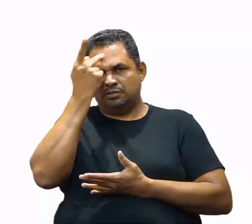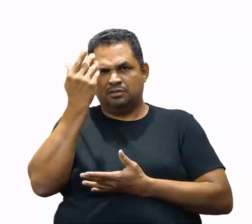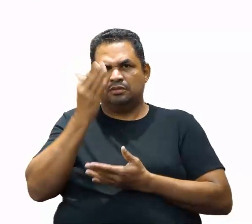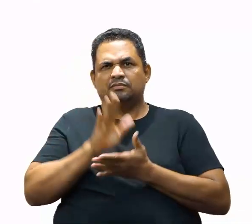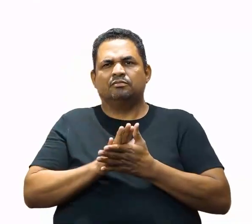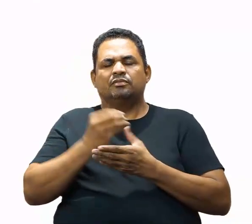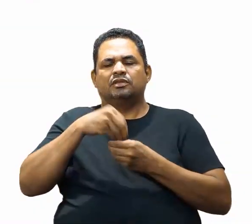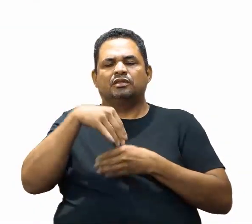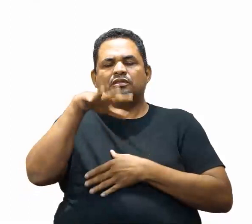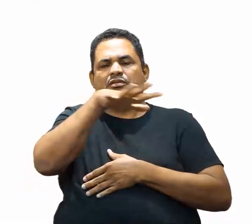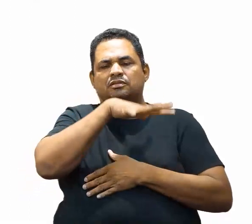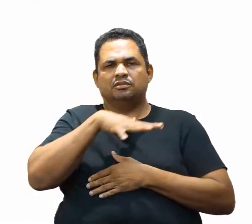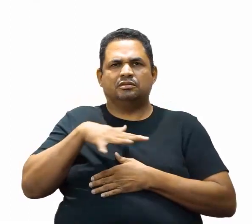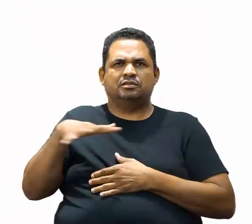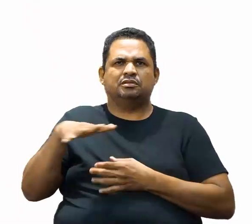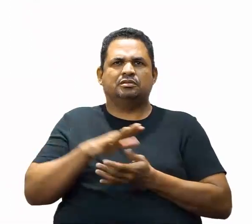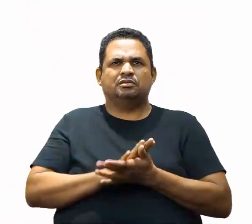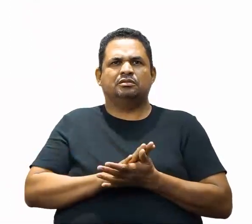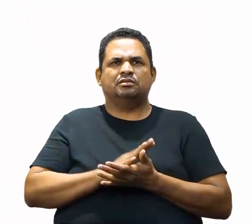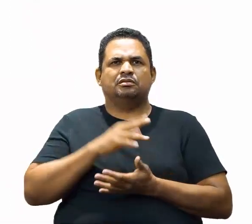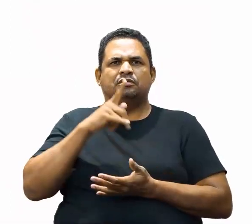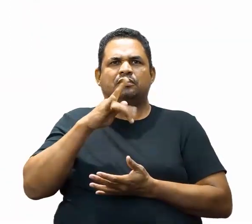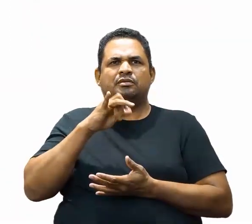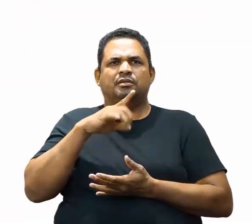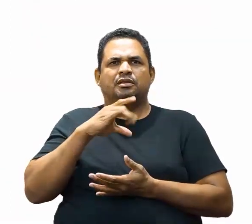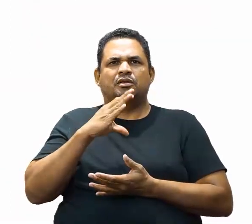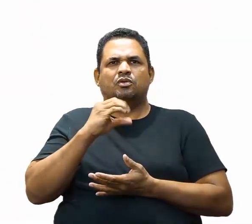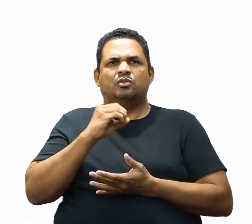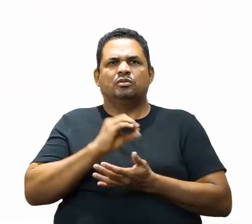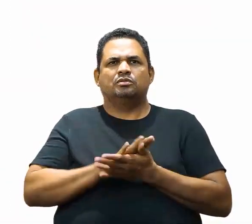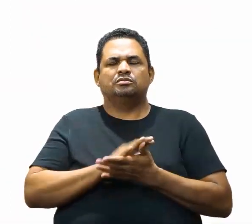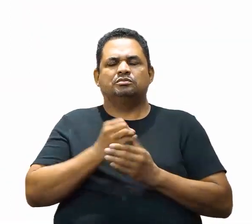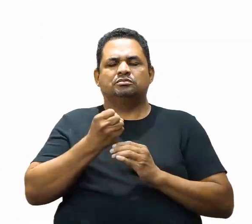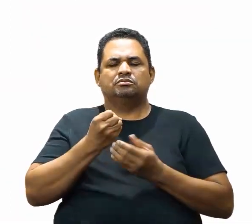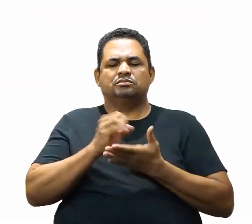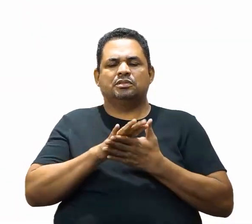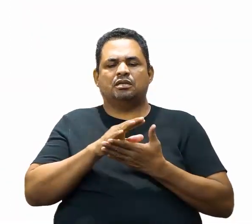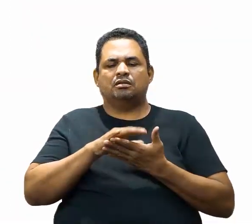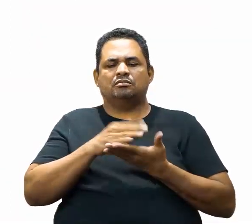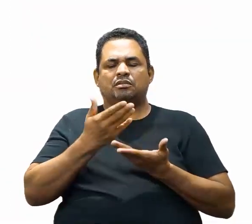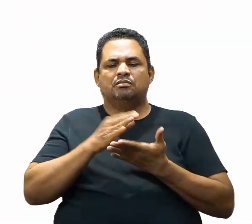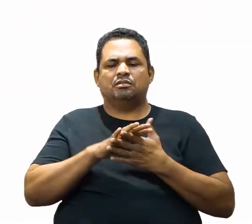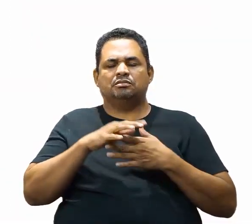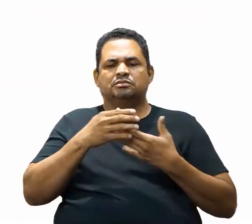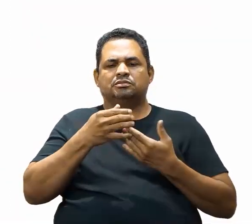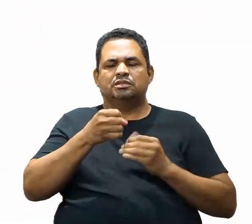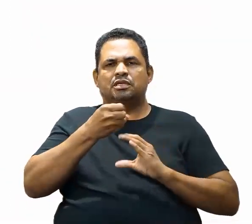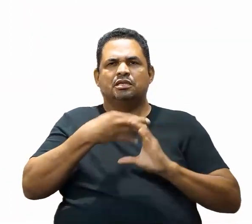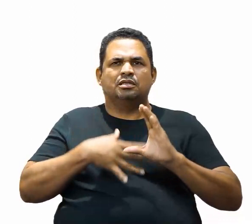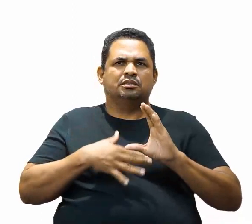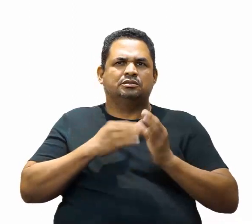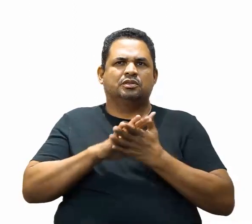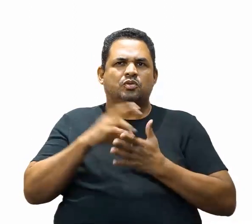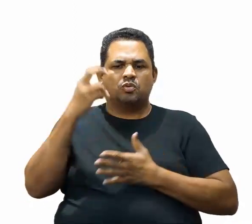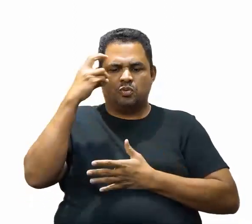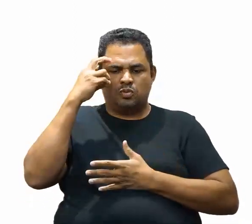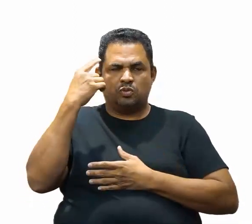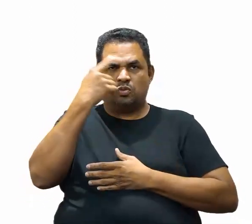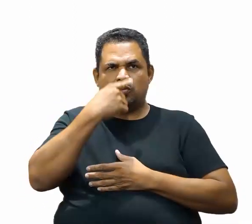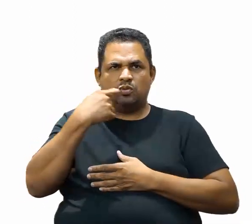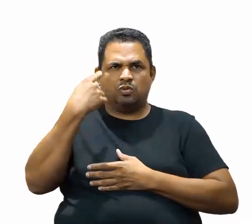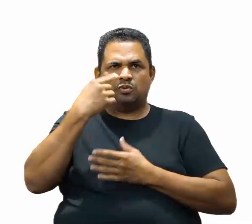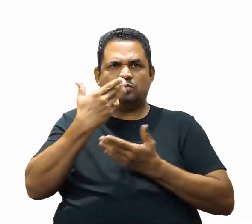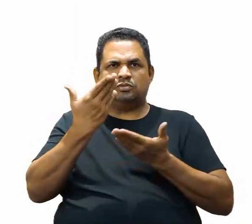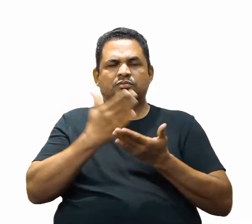região. E o flamenco, que é um dos elementos característicos ali da Espanha, da cultura espanhola, e foi